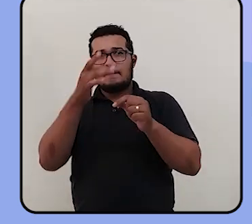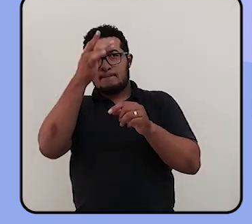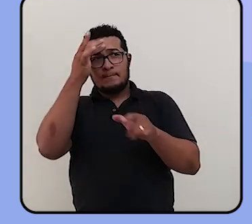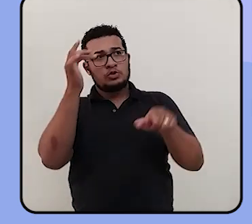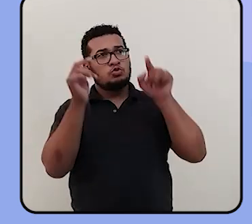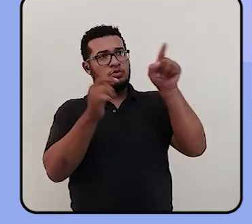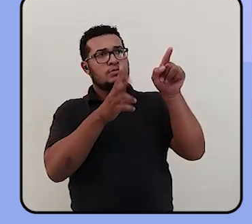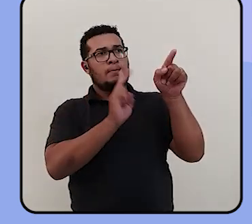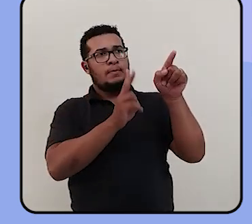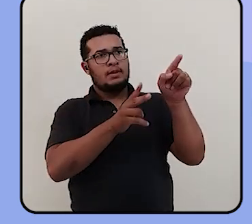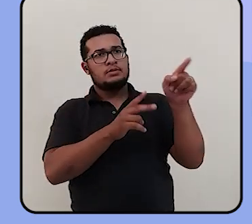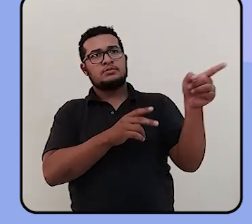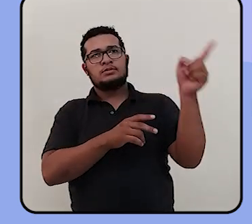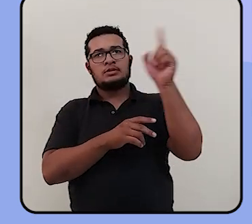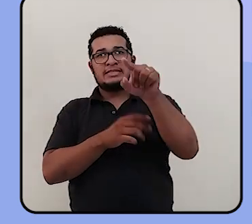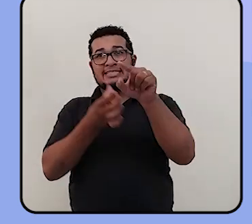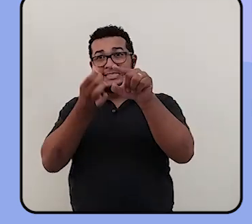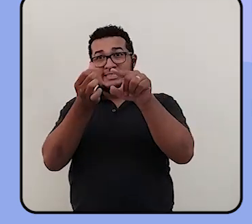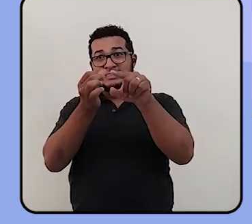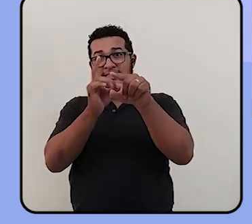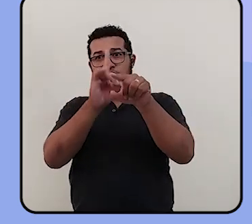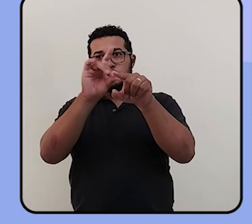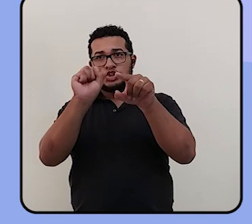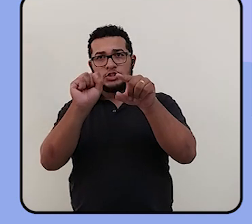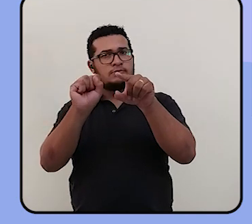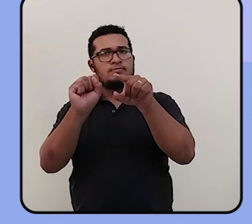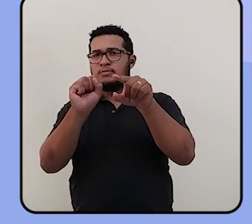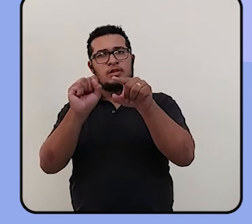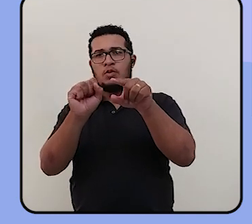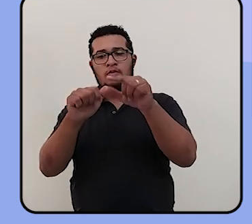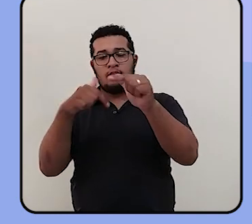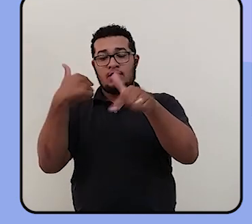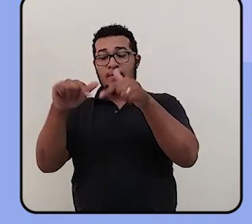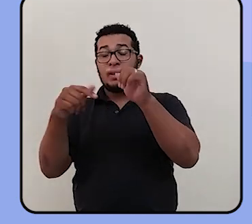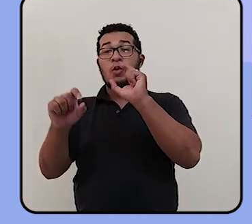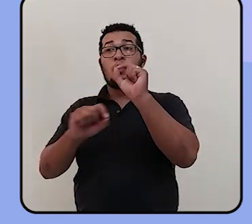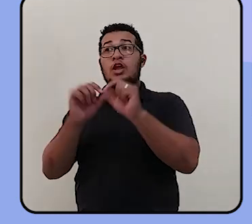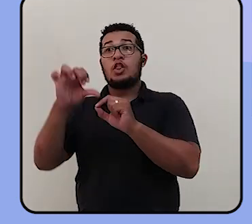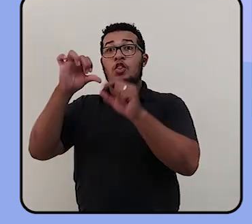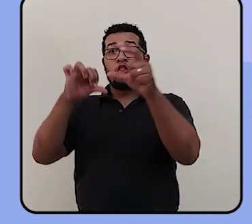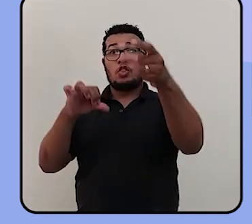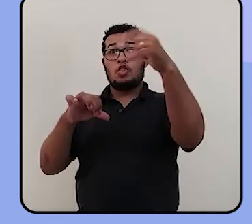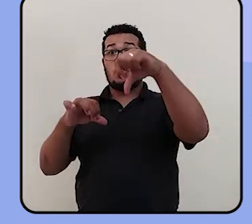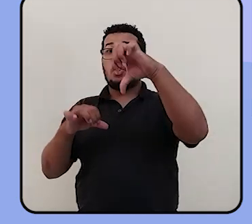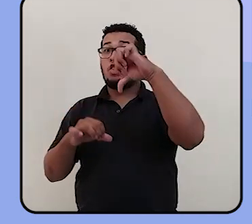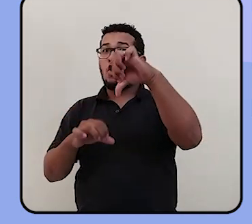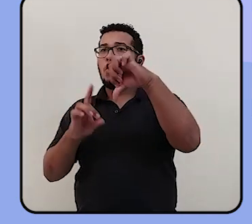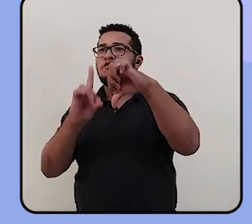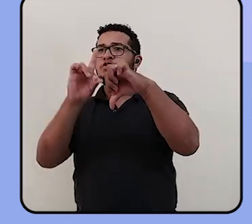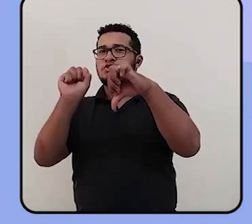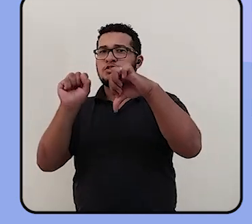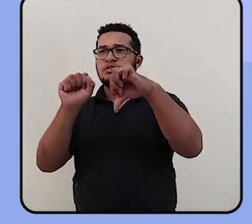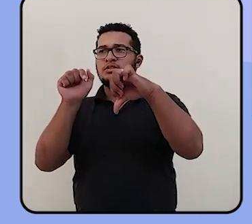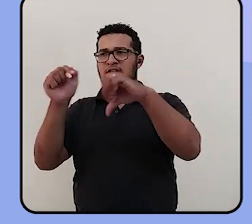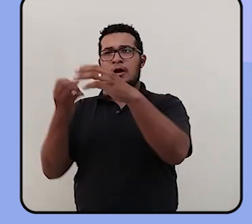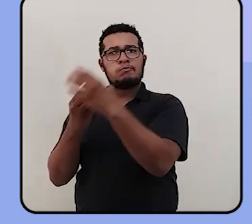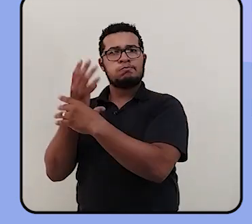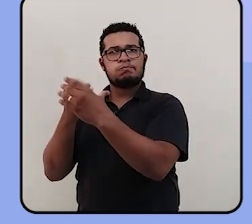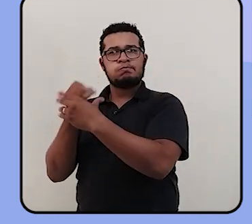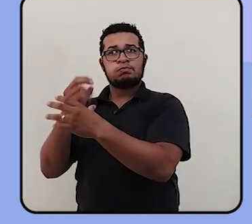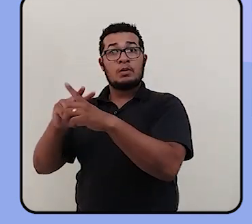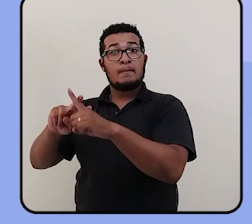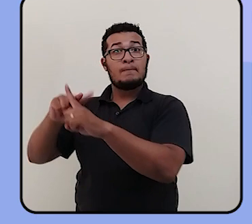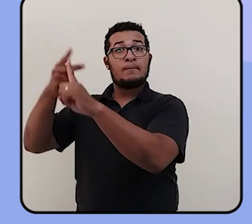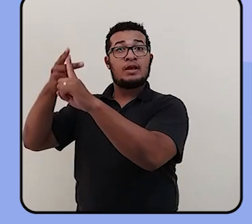mesma quantidade de operários, ao invés de trabalhar 6 dias, trabalharem 9 dias, você acha que eles